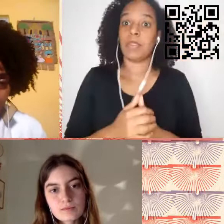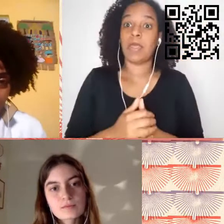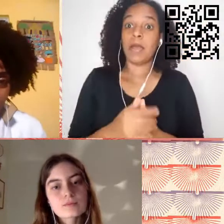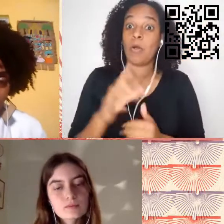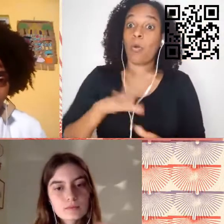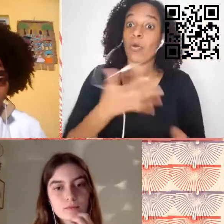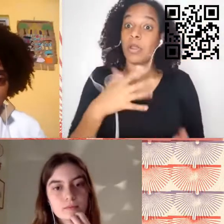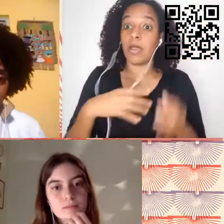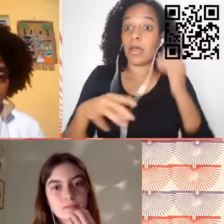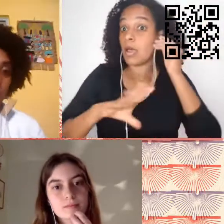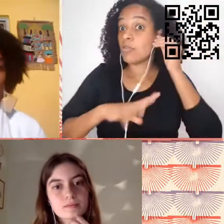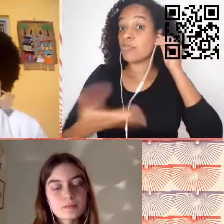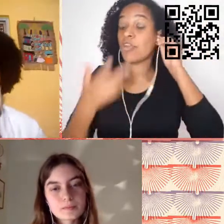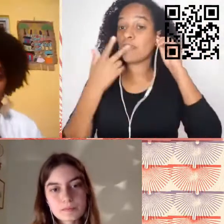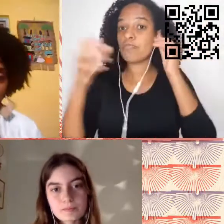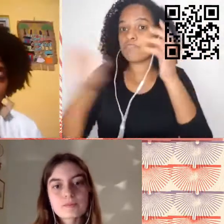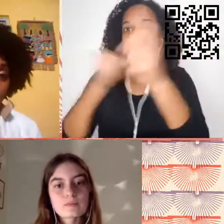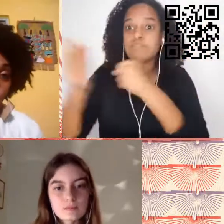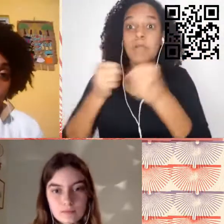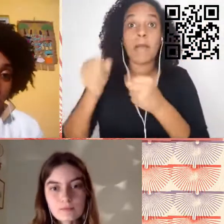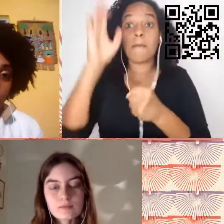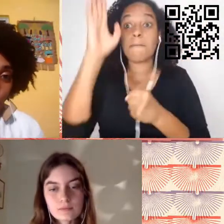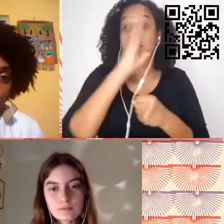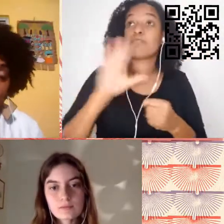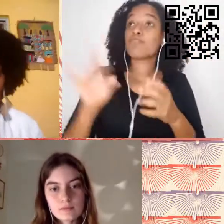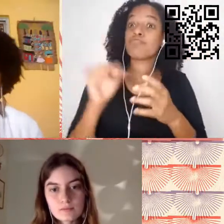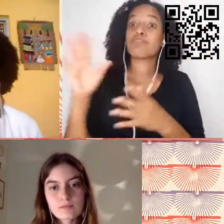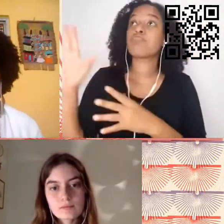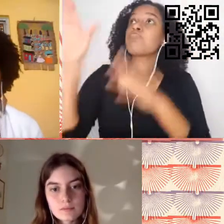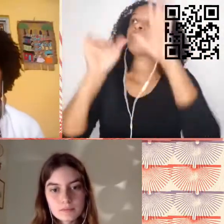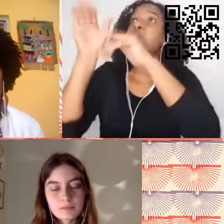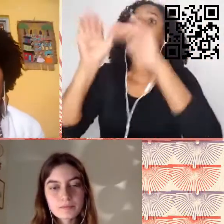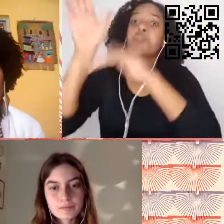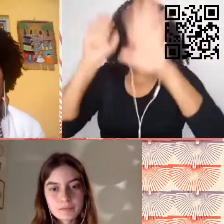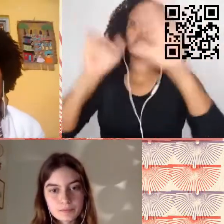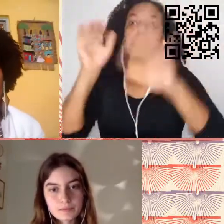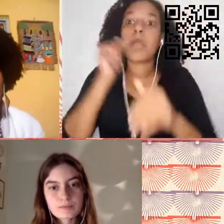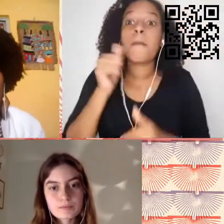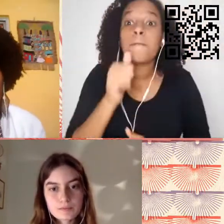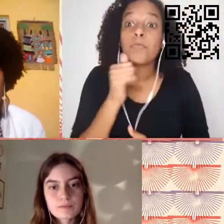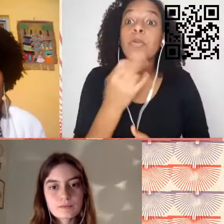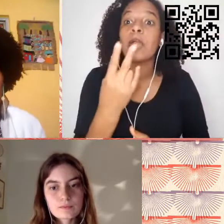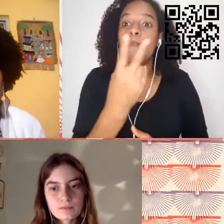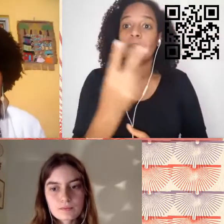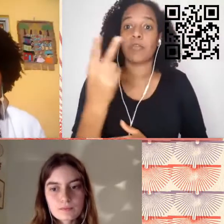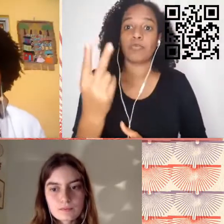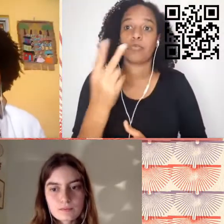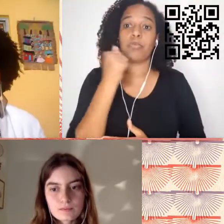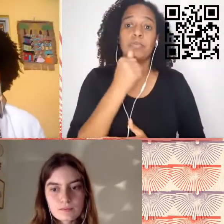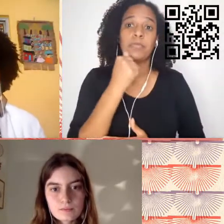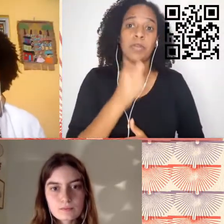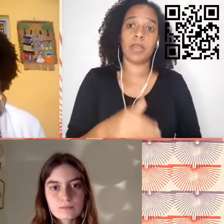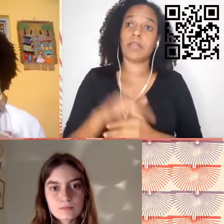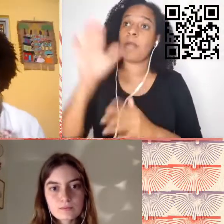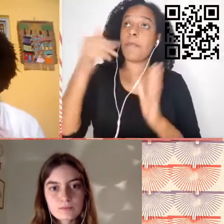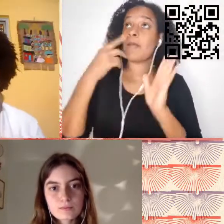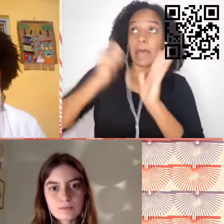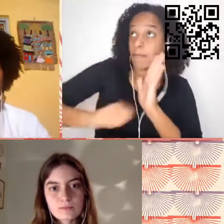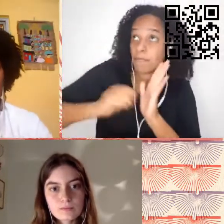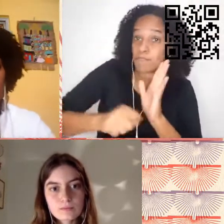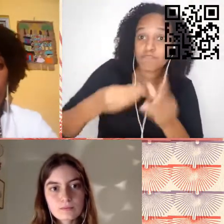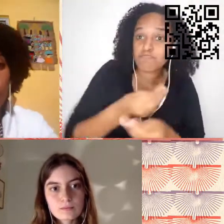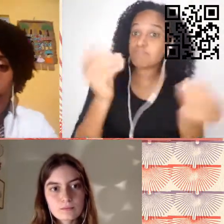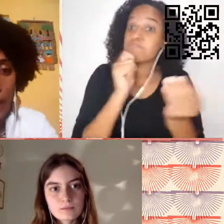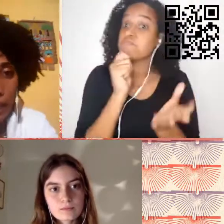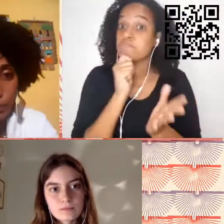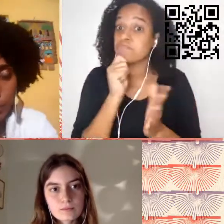mulheres espalhadas pelo Brasil, afora, que não tinham ainda publicado o seu próprio livro, né? Então, aqui a